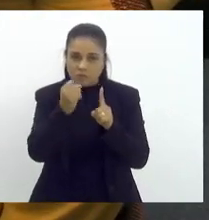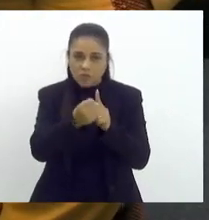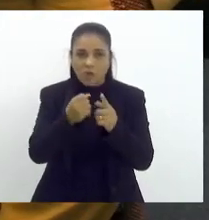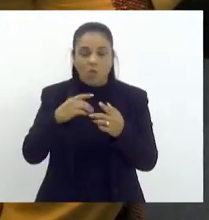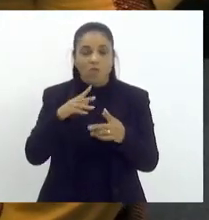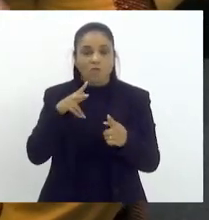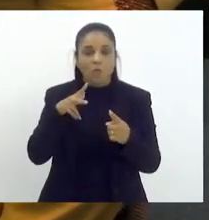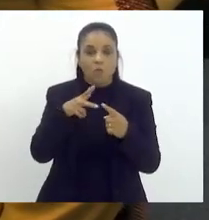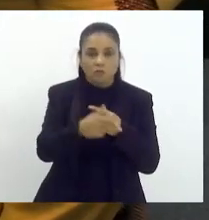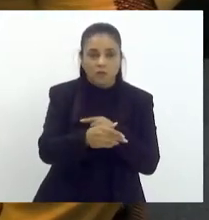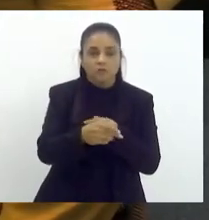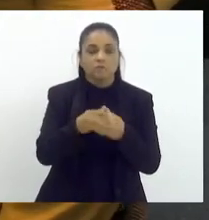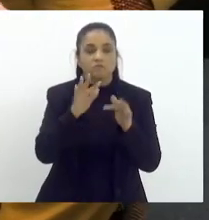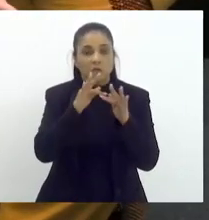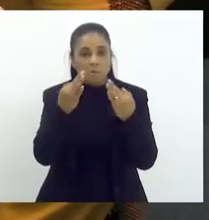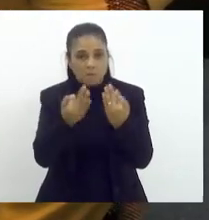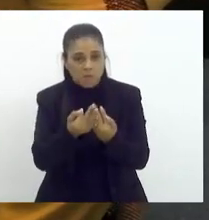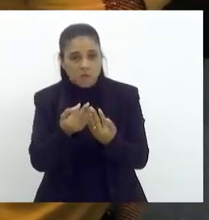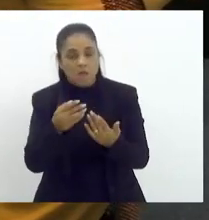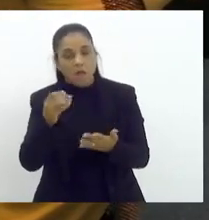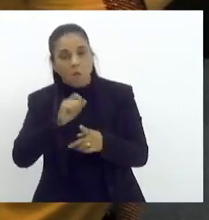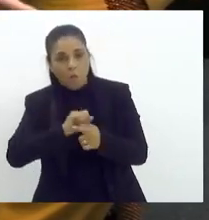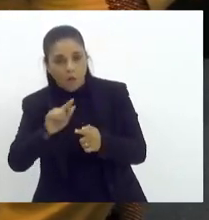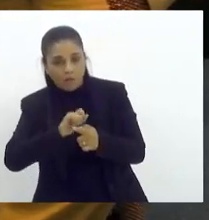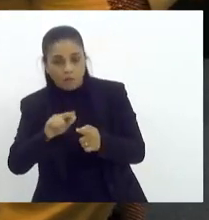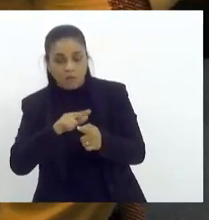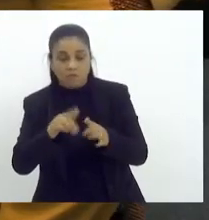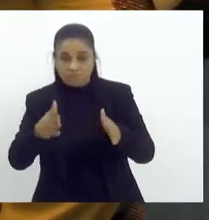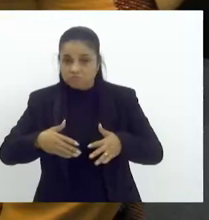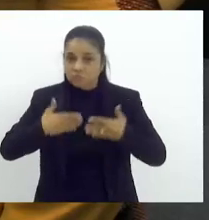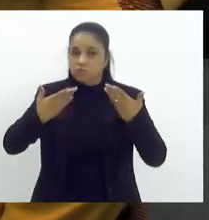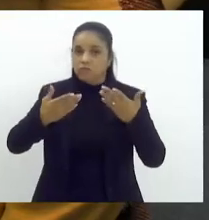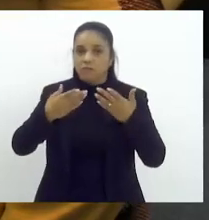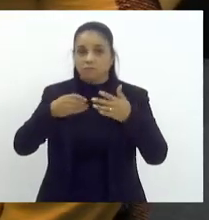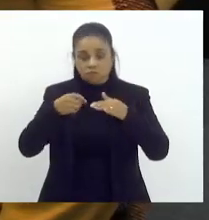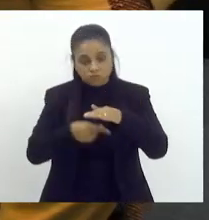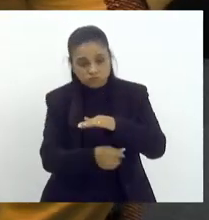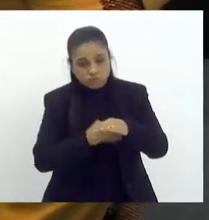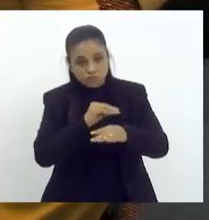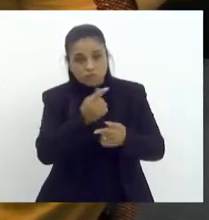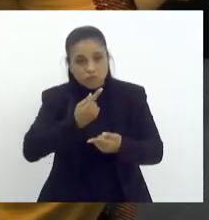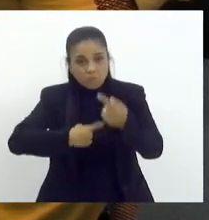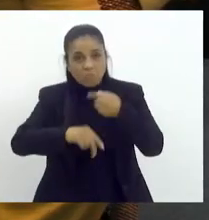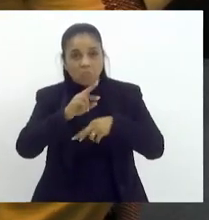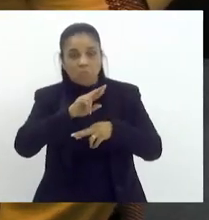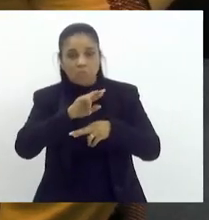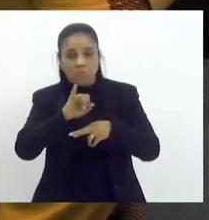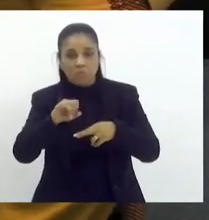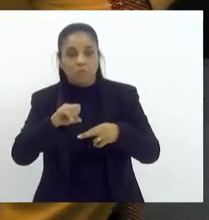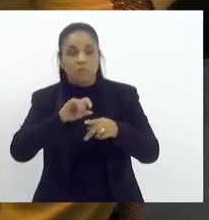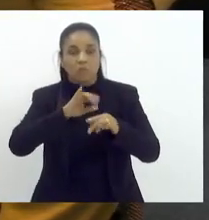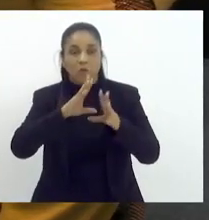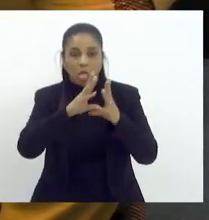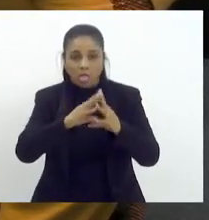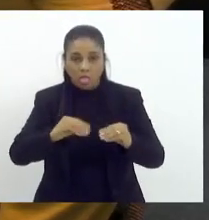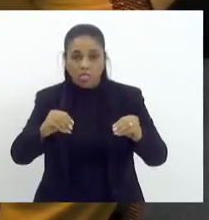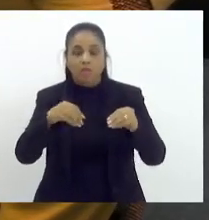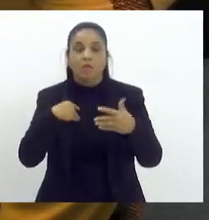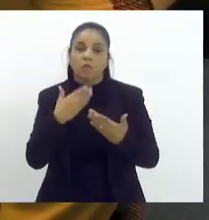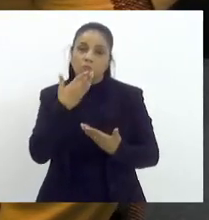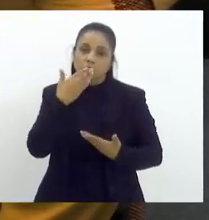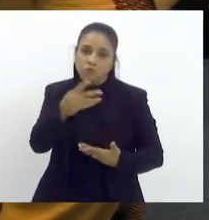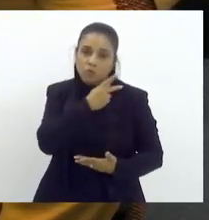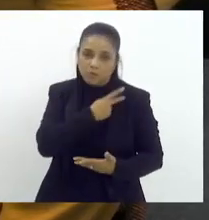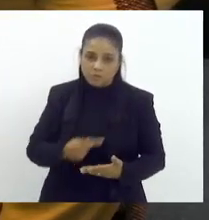municipais de assistência tiveram uma surpresa quanto ao anúncio do fim de supera RJ E aí eu quero fazer um apelo a vossa excelência que é presidente dessa casa